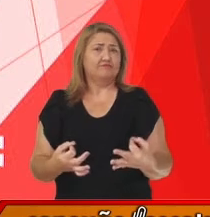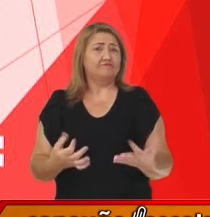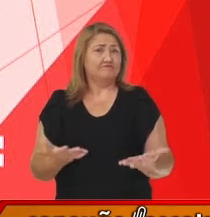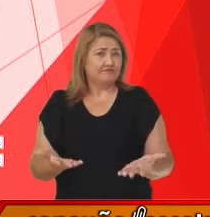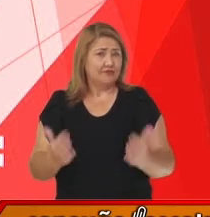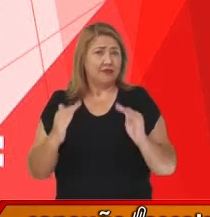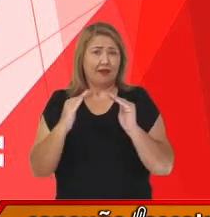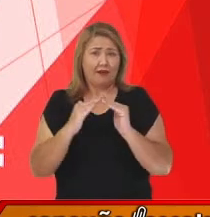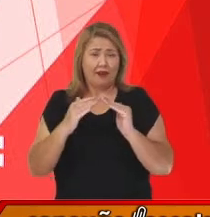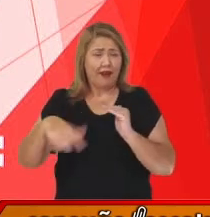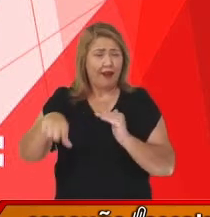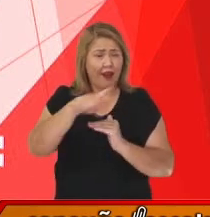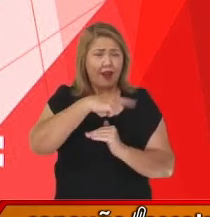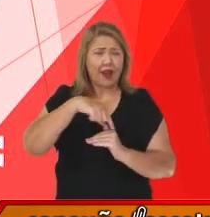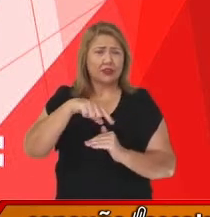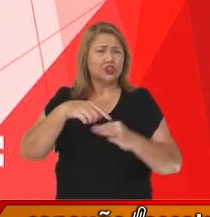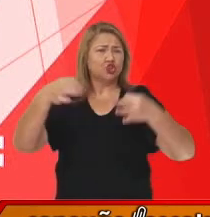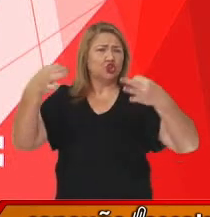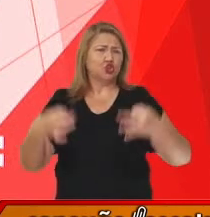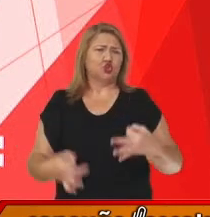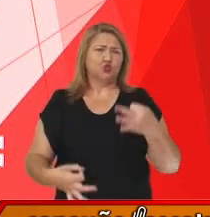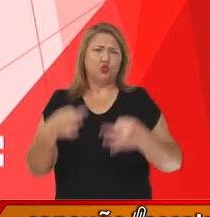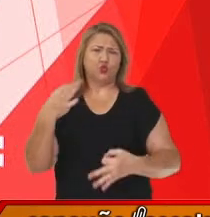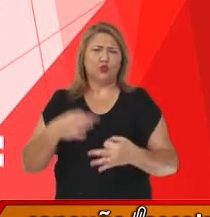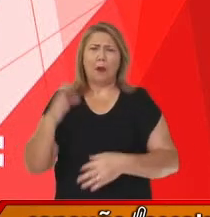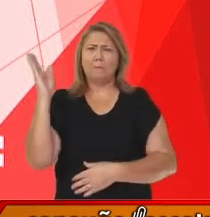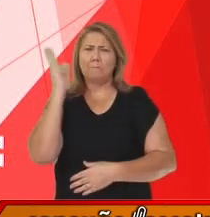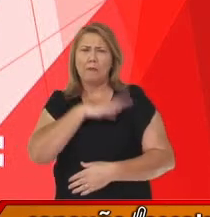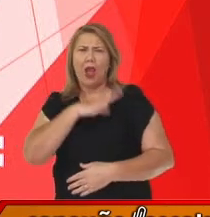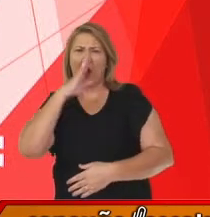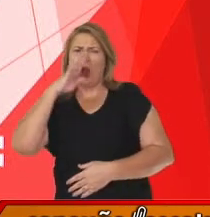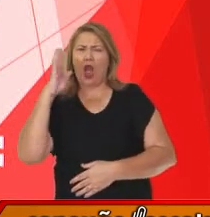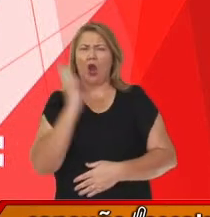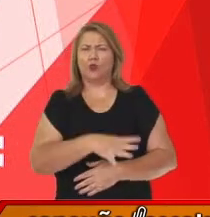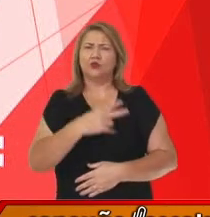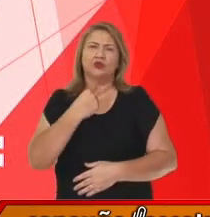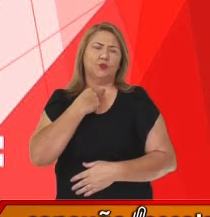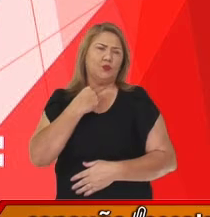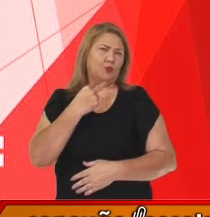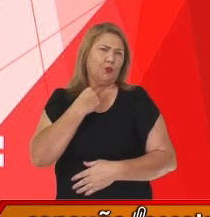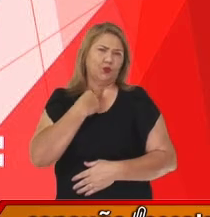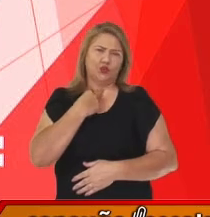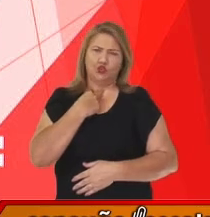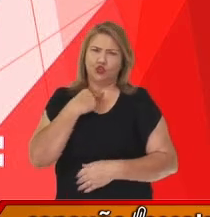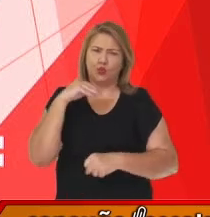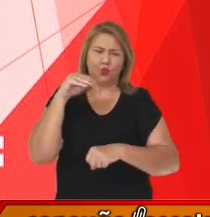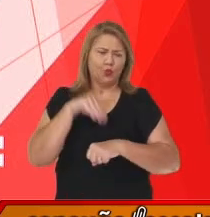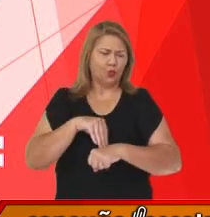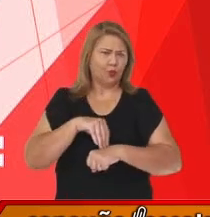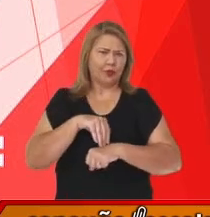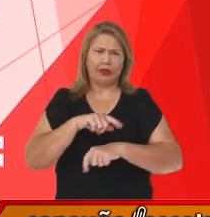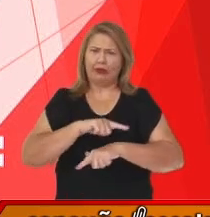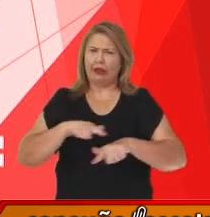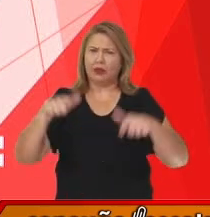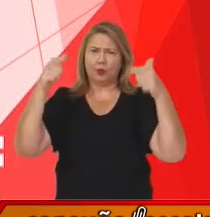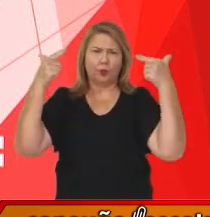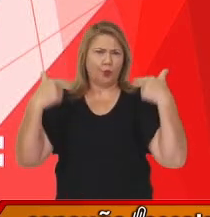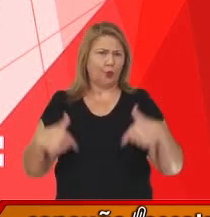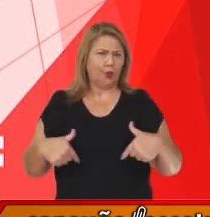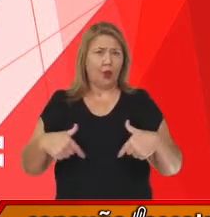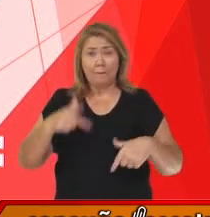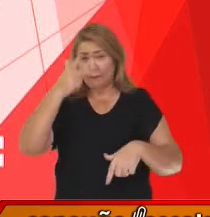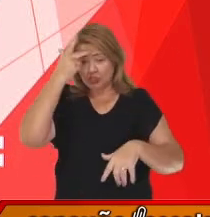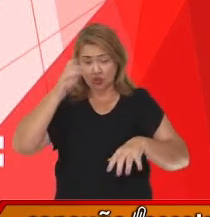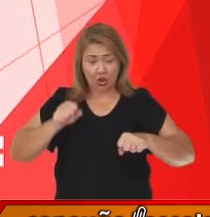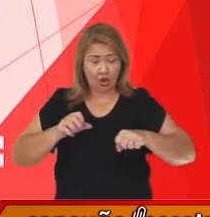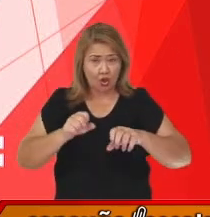será sempre justa e nada de mal jamais lhe será imputado. Os colonos são os verdadeiros herdeiros